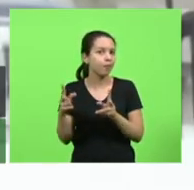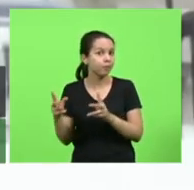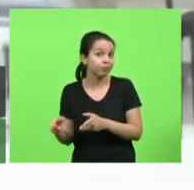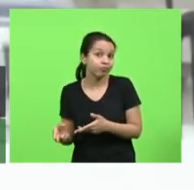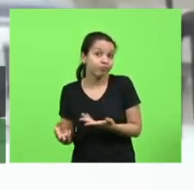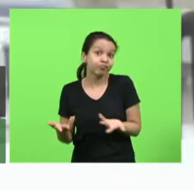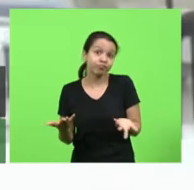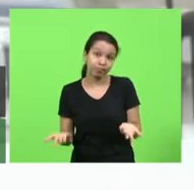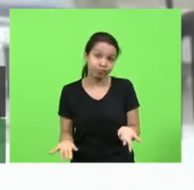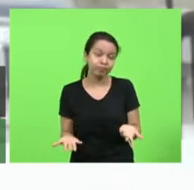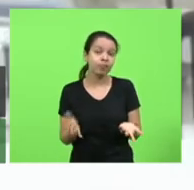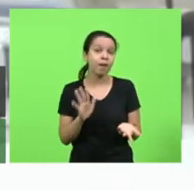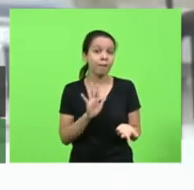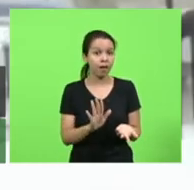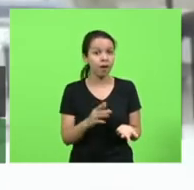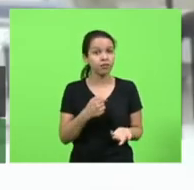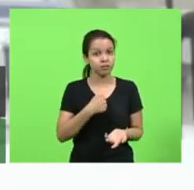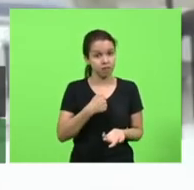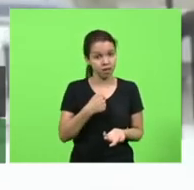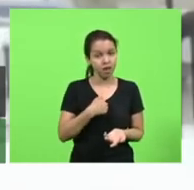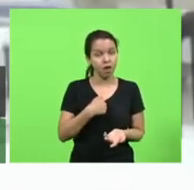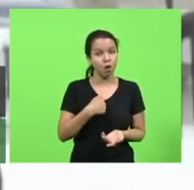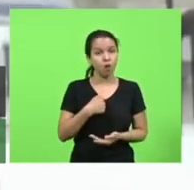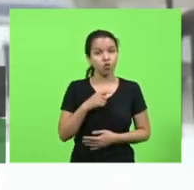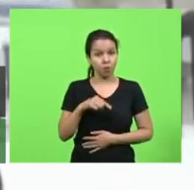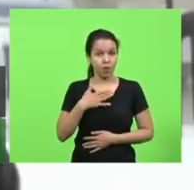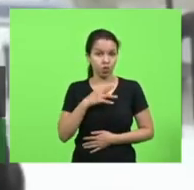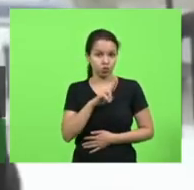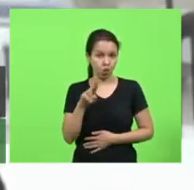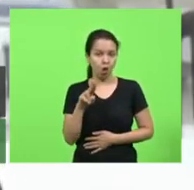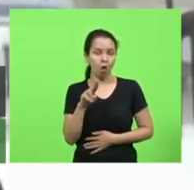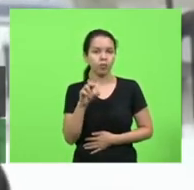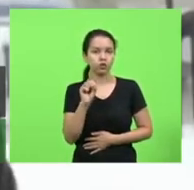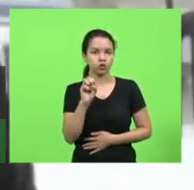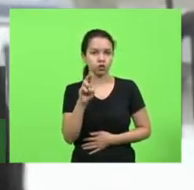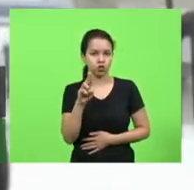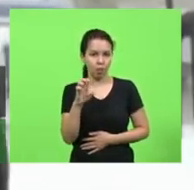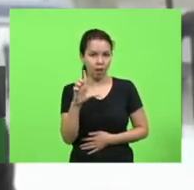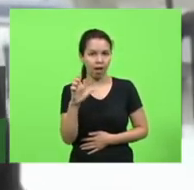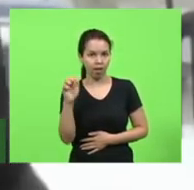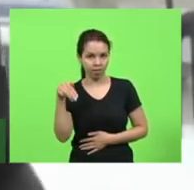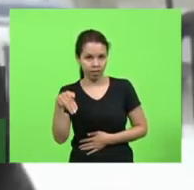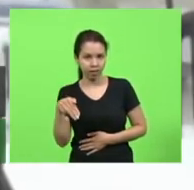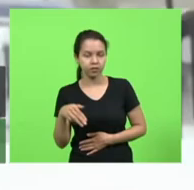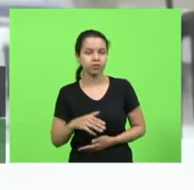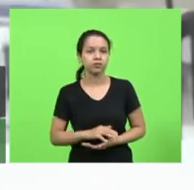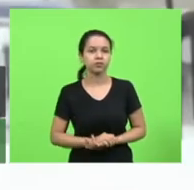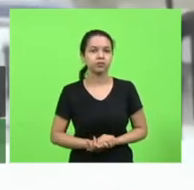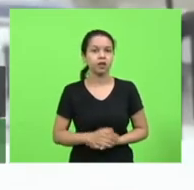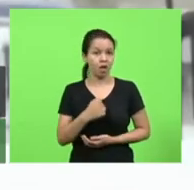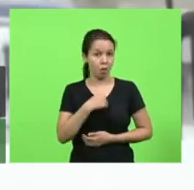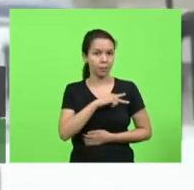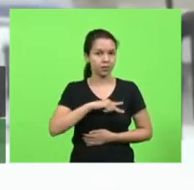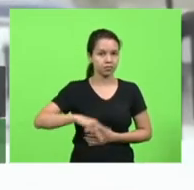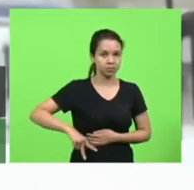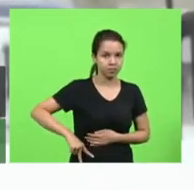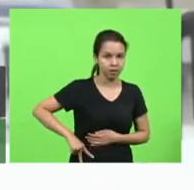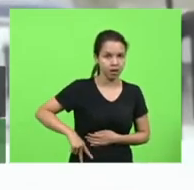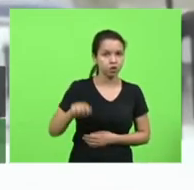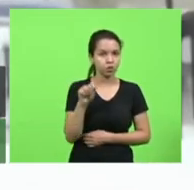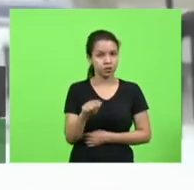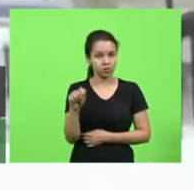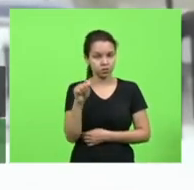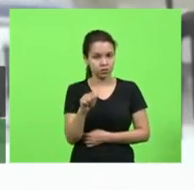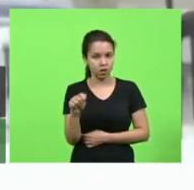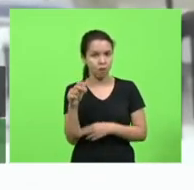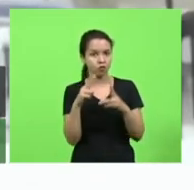enfim, eu estou aqui para... Então, meu nome é Suelen, até Suelen Alves. Eu sou presidente da Associação Florianópolis e